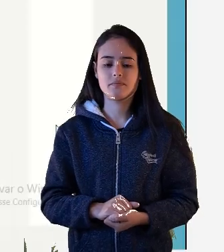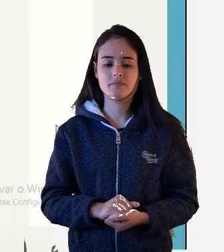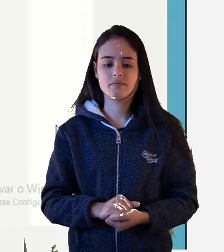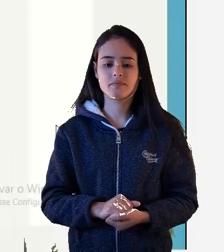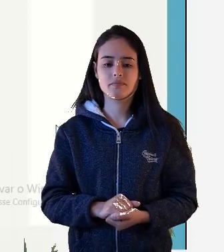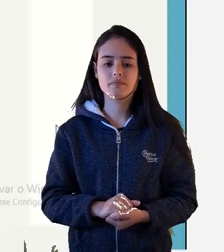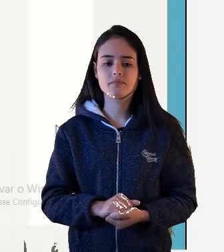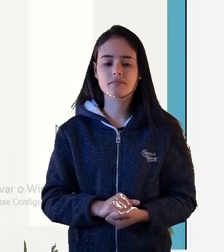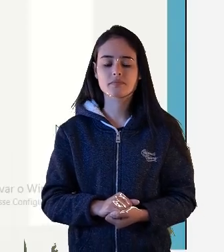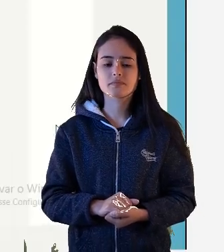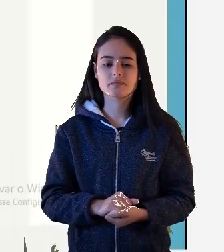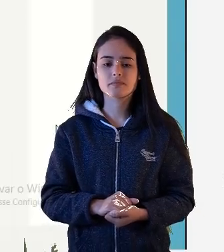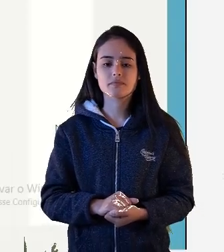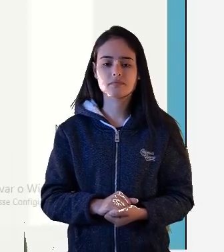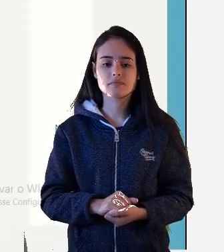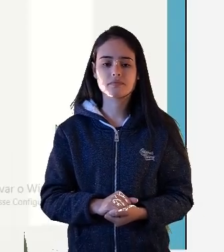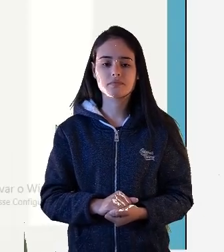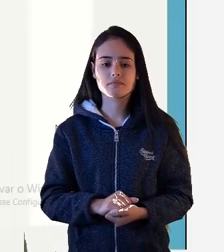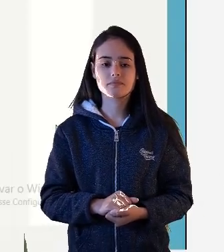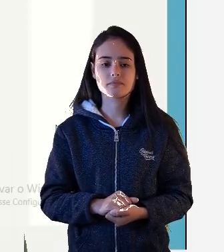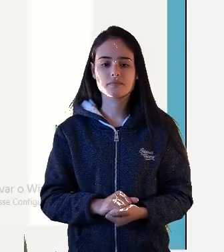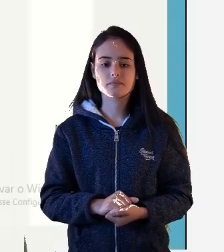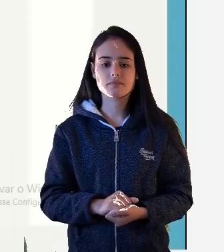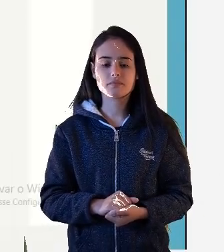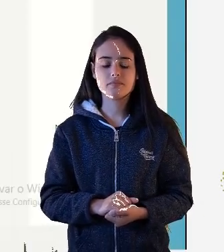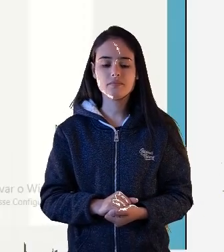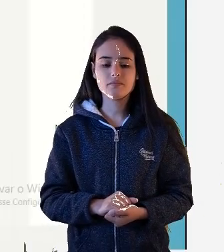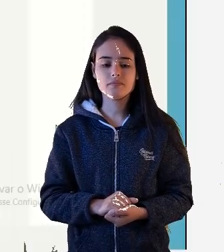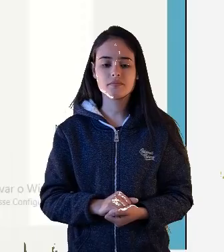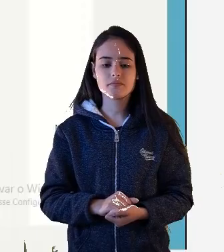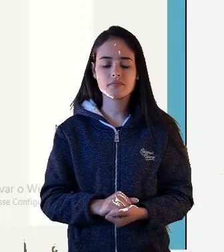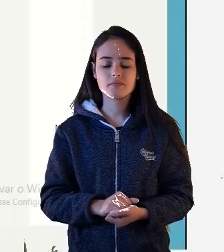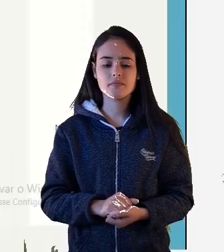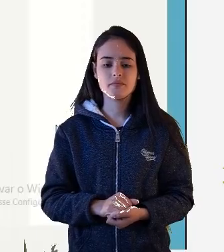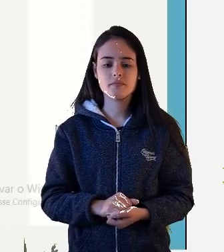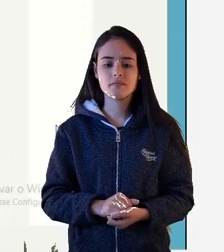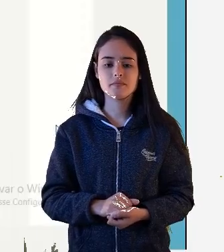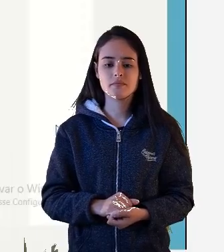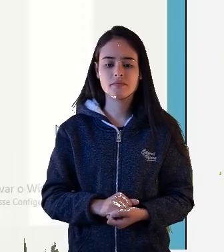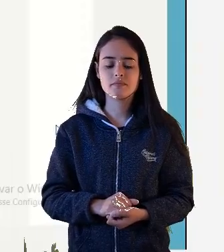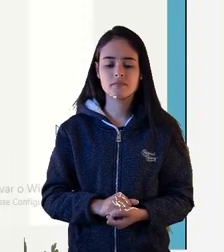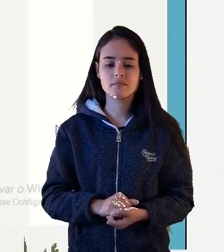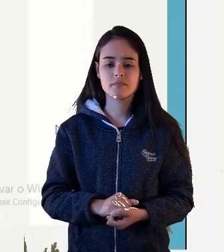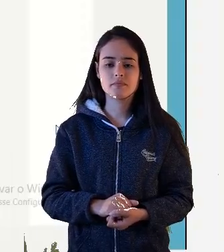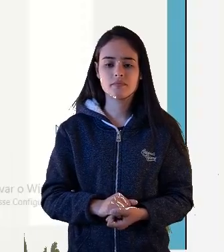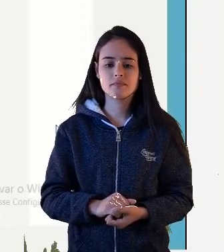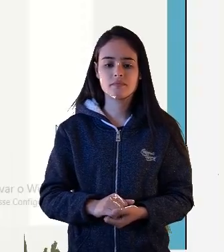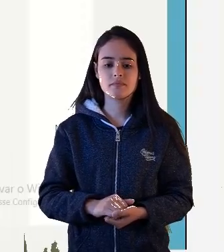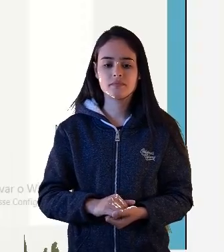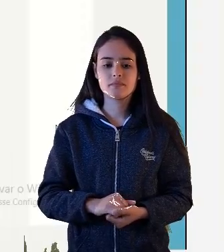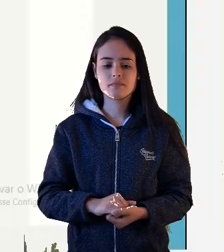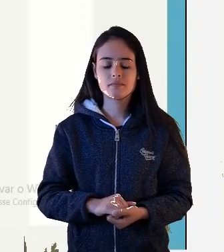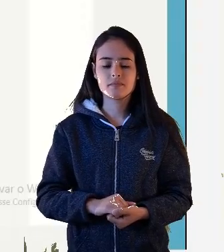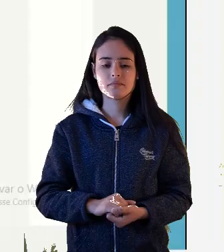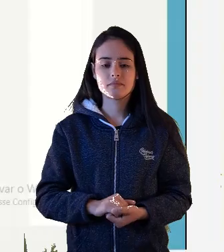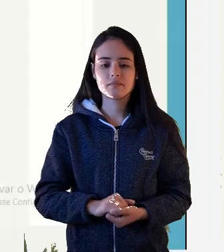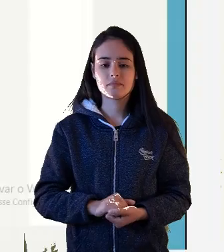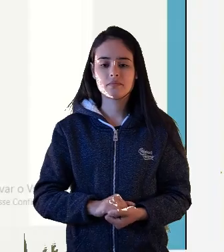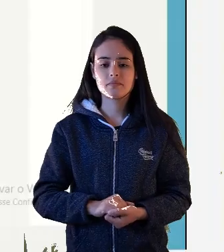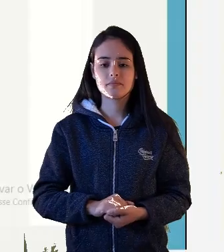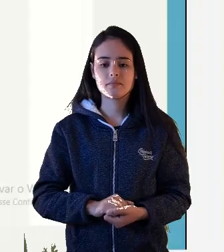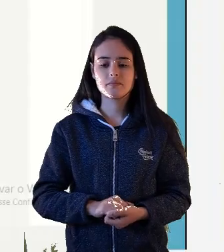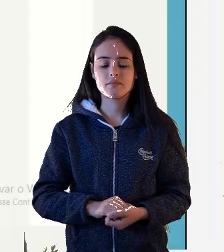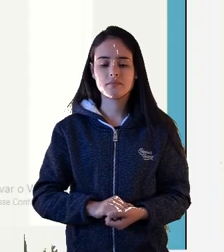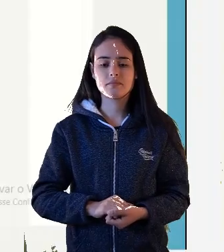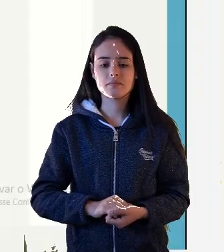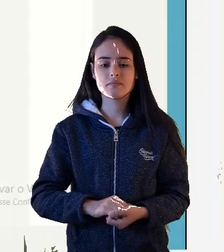né? E elas foram construindo outras formas de resistência, né? Como as Irmandades Negras, né? Em Minas Gerais,